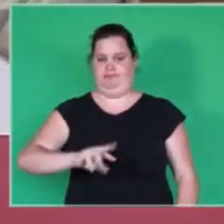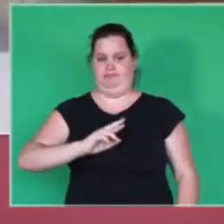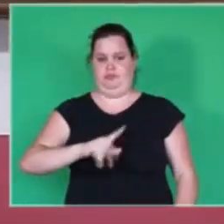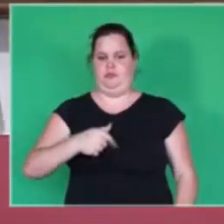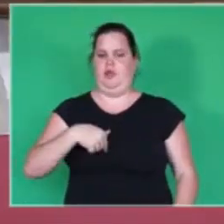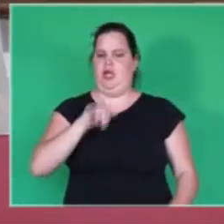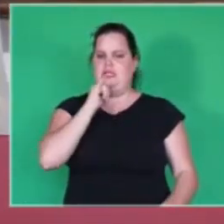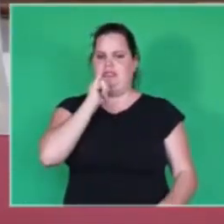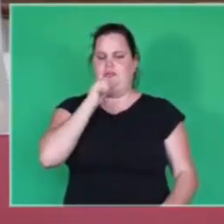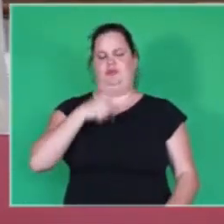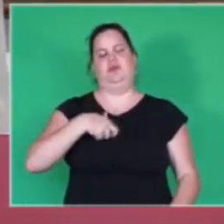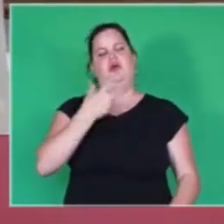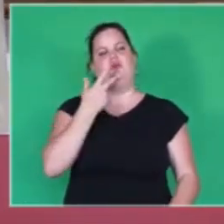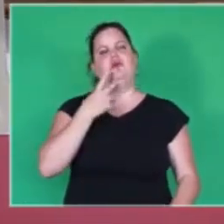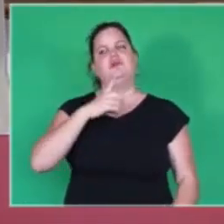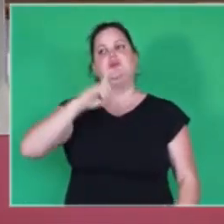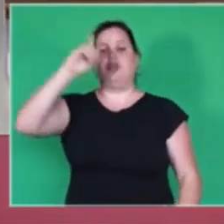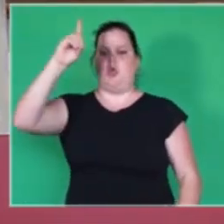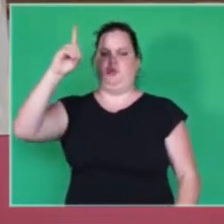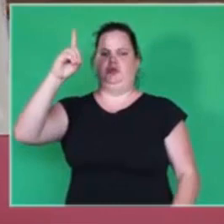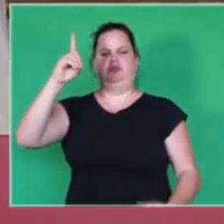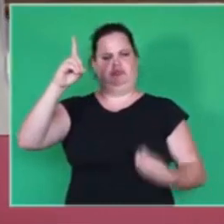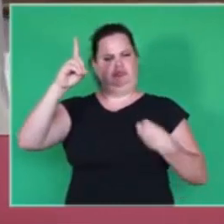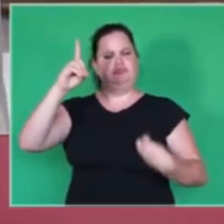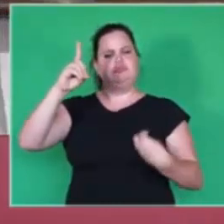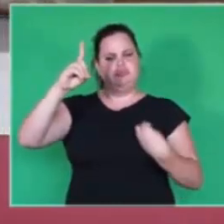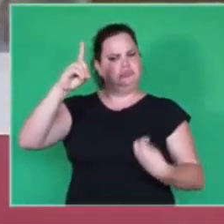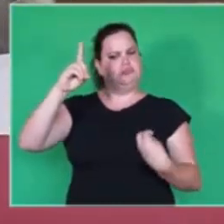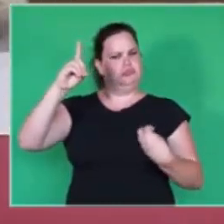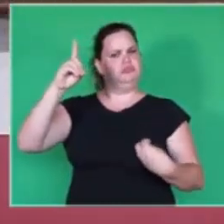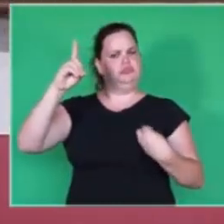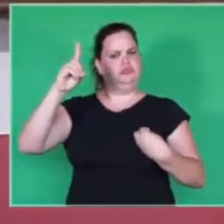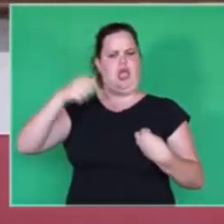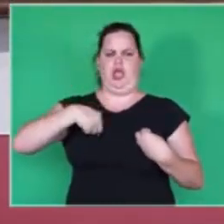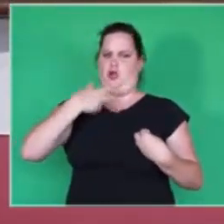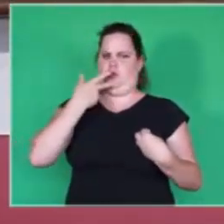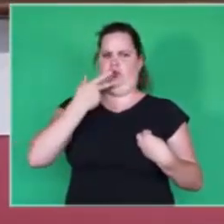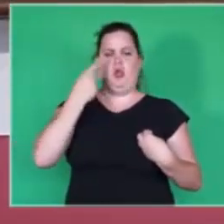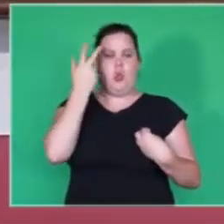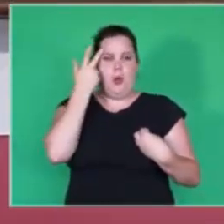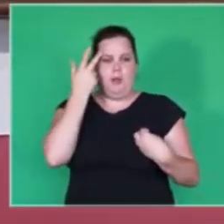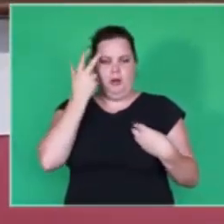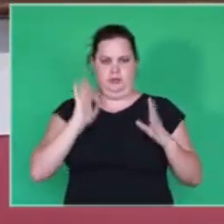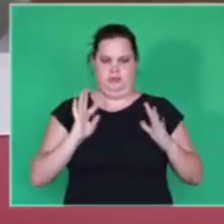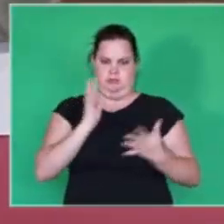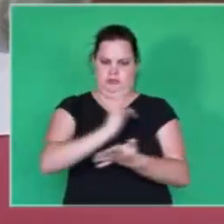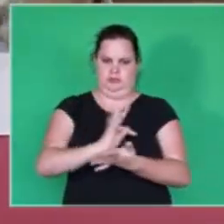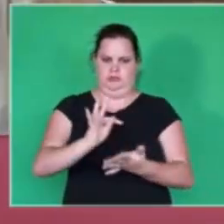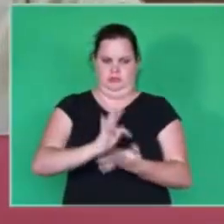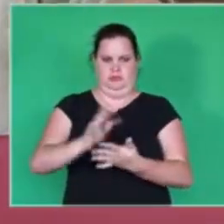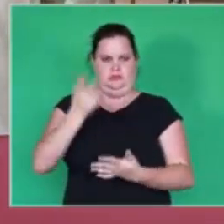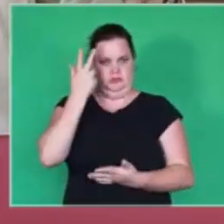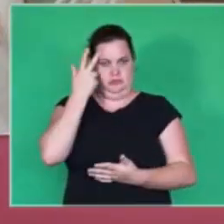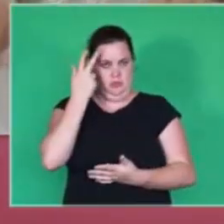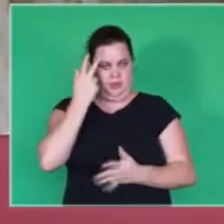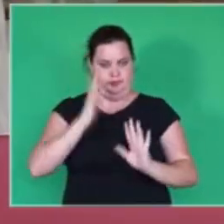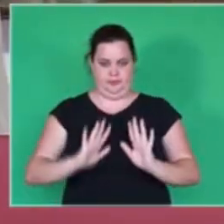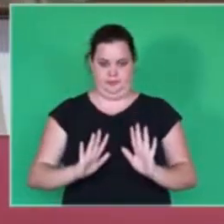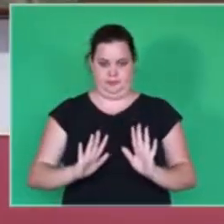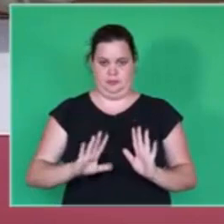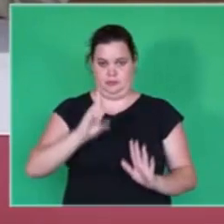existe. Eu estou falando de uma teoria natural, teologia natural. Deus existe porque Ele